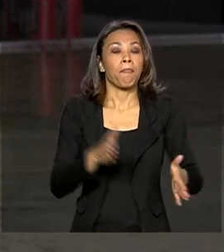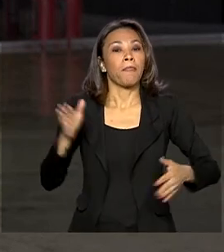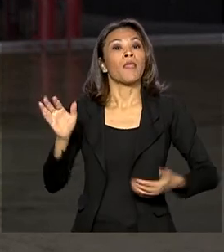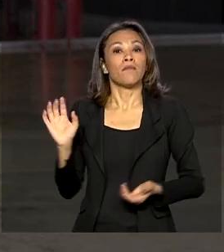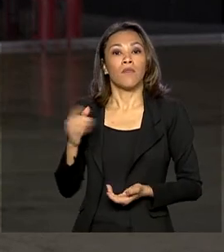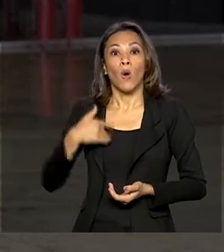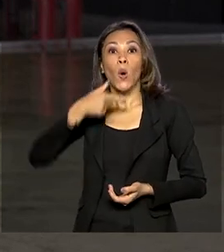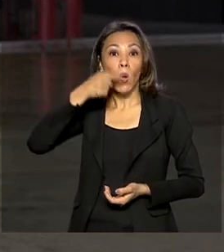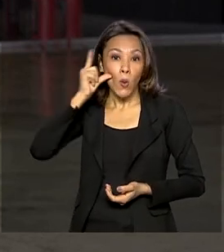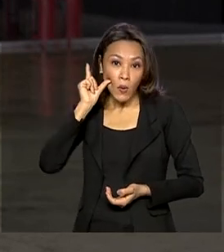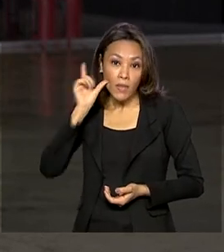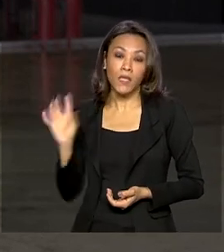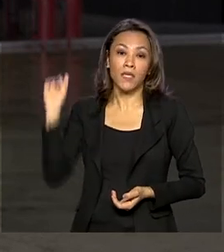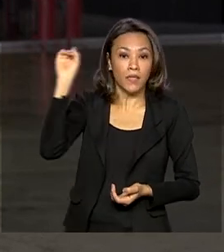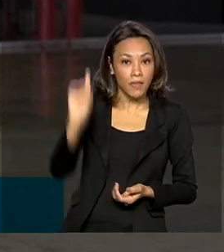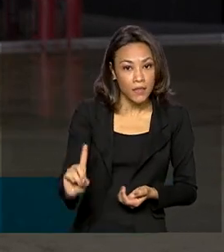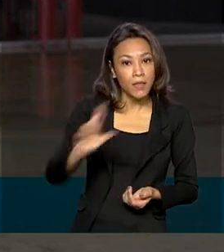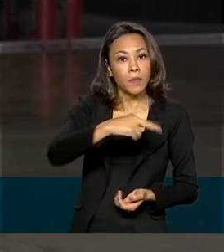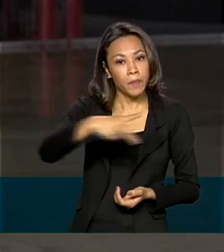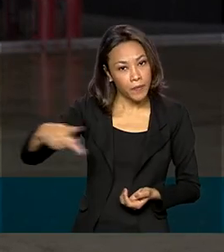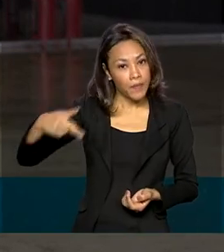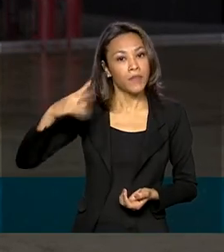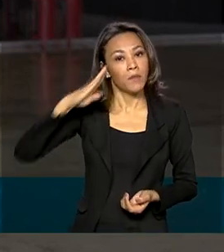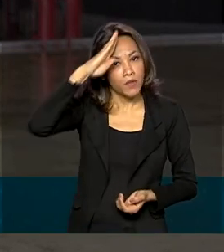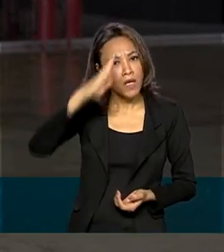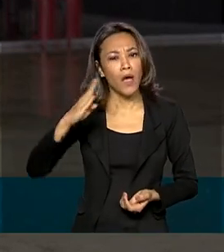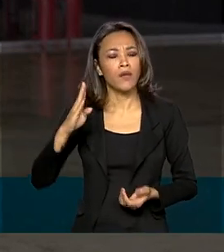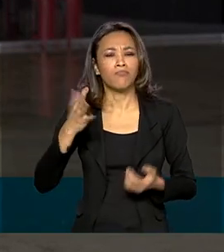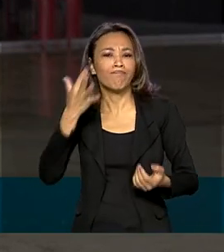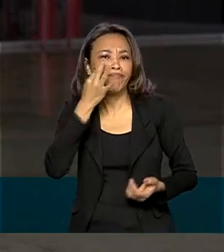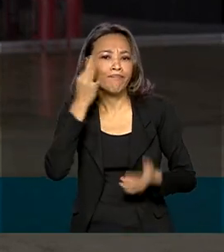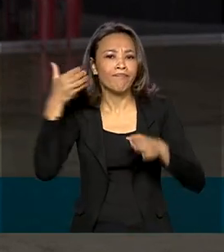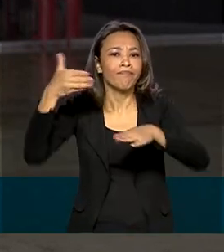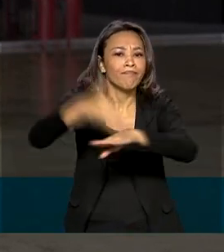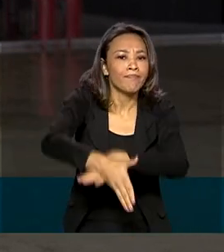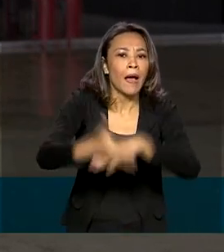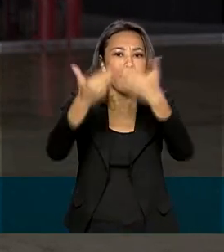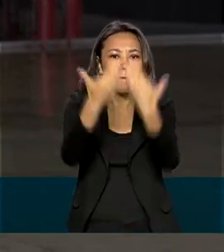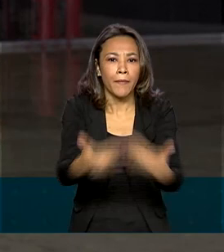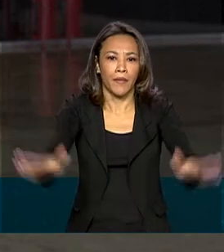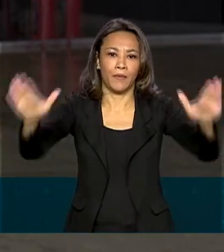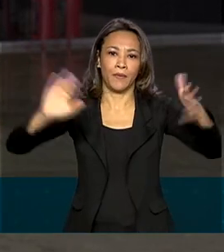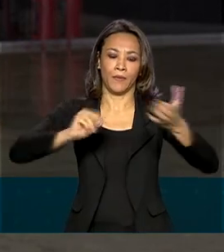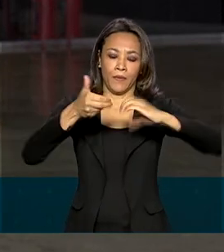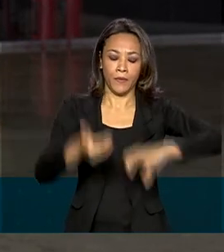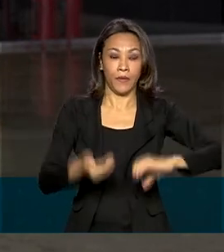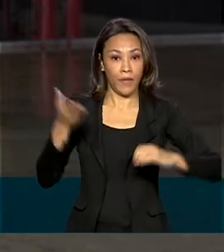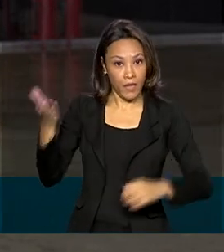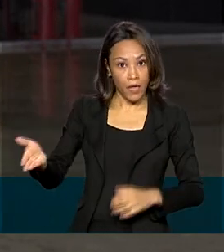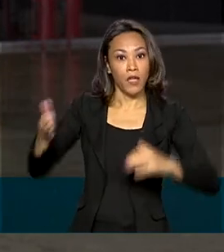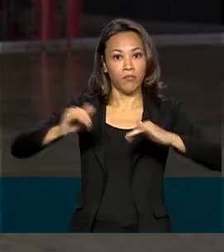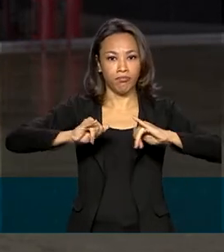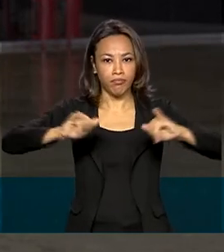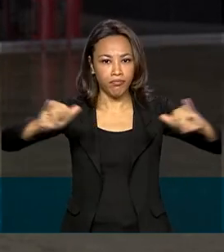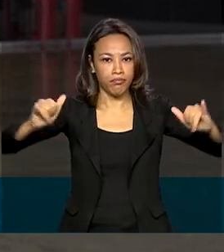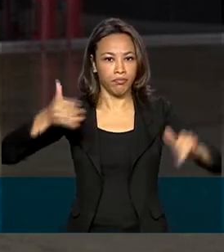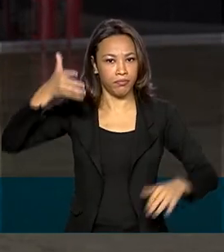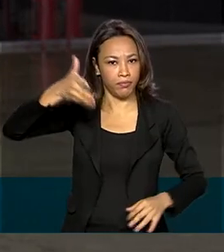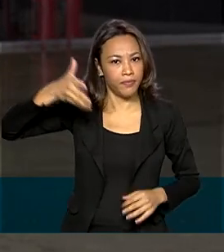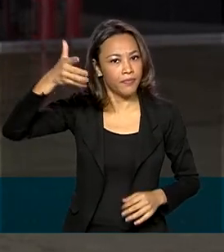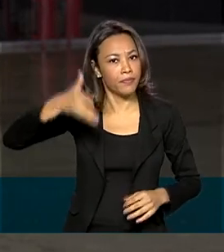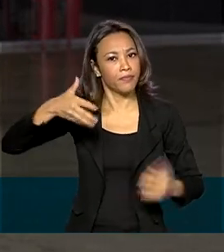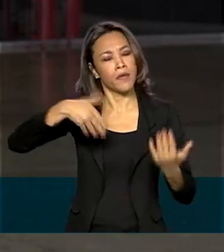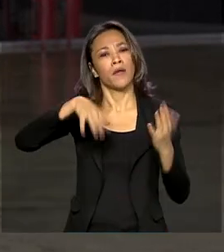bolsonaro esteve ontem no Congresso onde ele participou dessa abertura do ano legislativo e mensagem dele ao congresso ele fez um